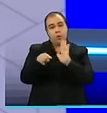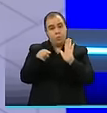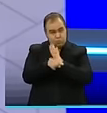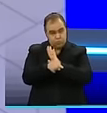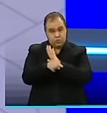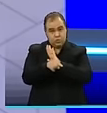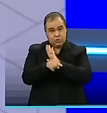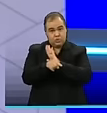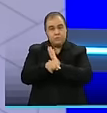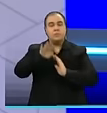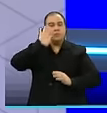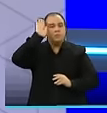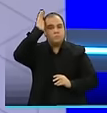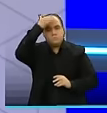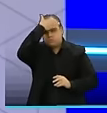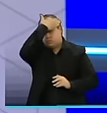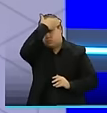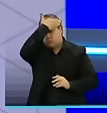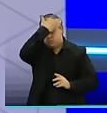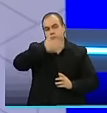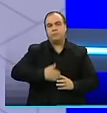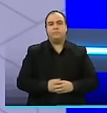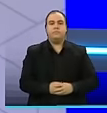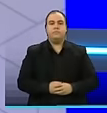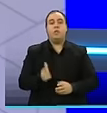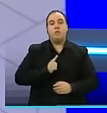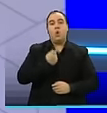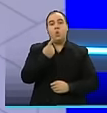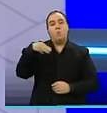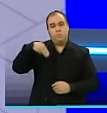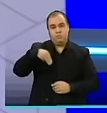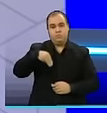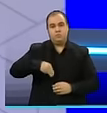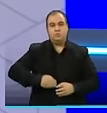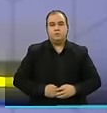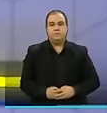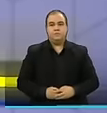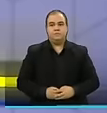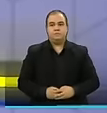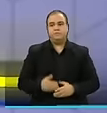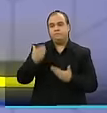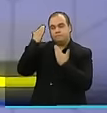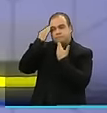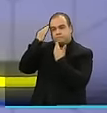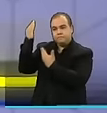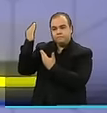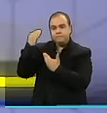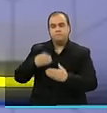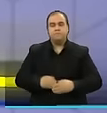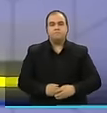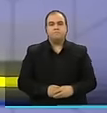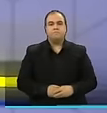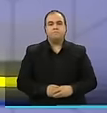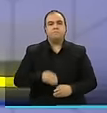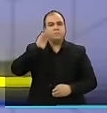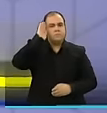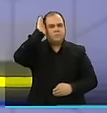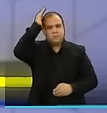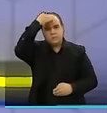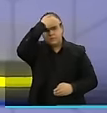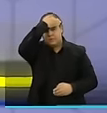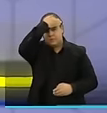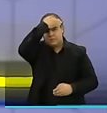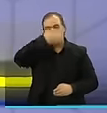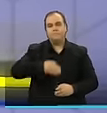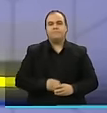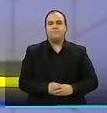candidato do José Luiz da Atena. Oh, o da Atena está aí. Ninguém quis fazer pergunta para o da Atena, ele sobrou. Denise. Da Atena,